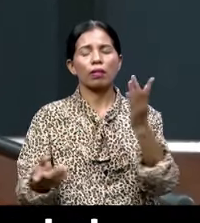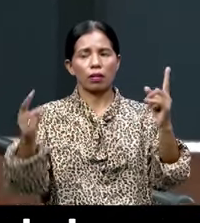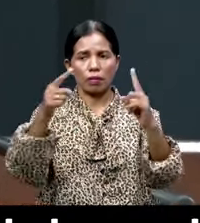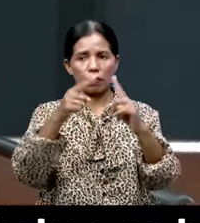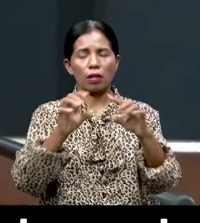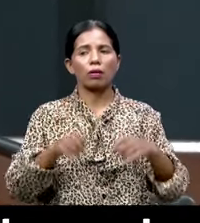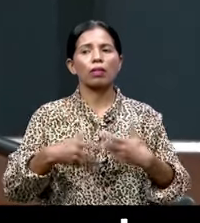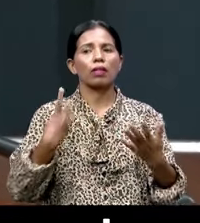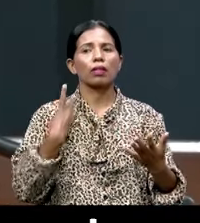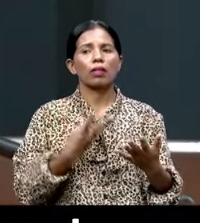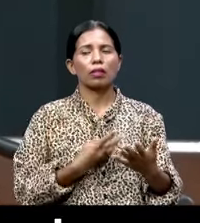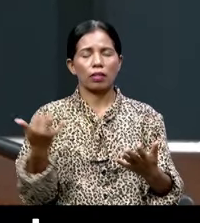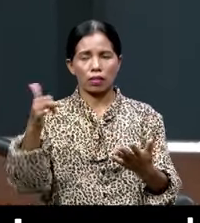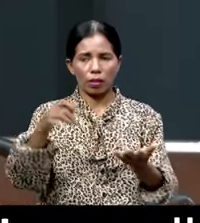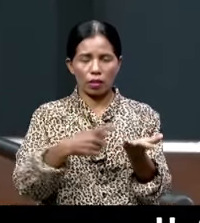unsa ita sira teknik.